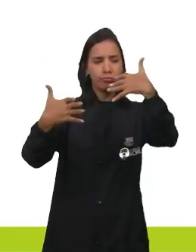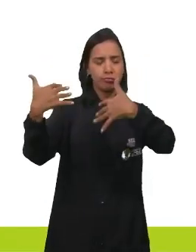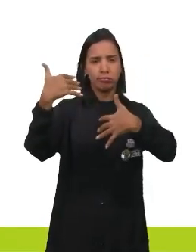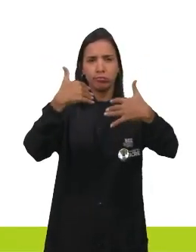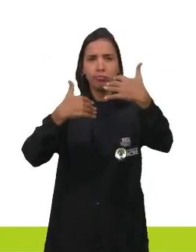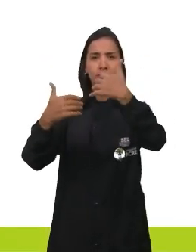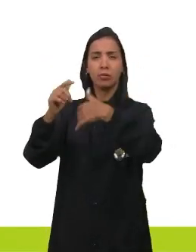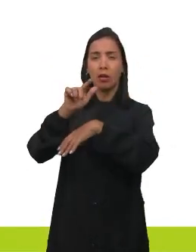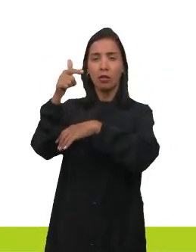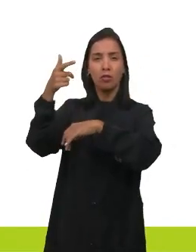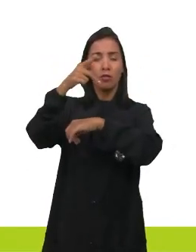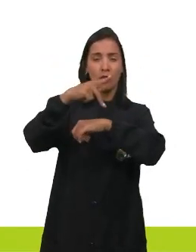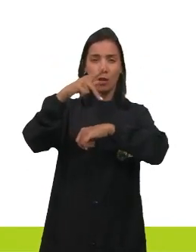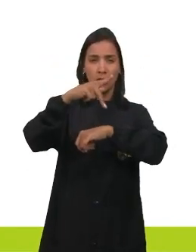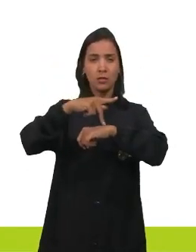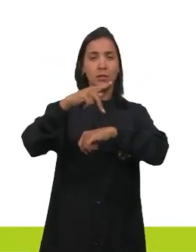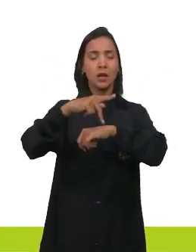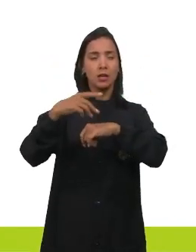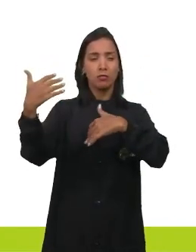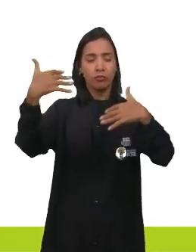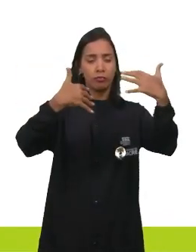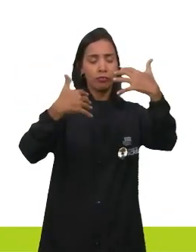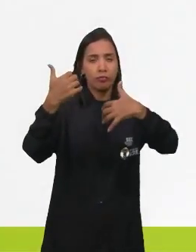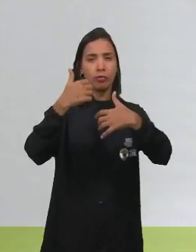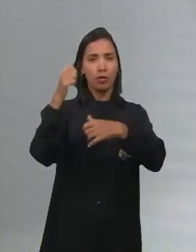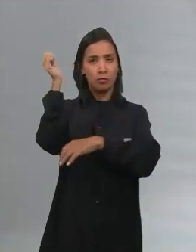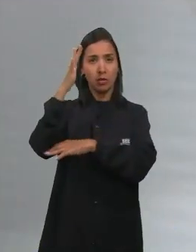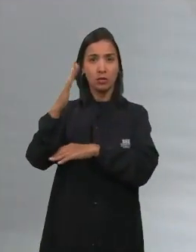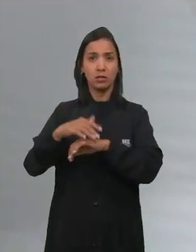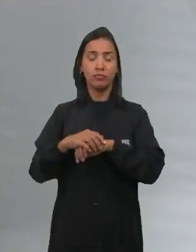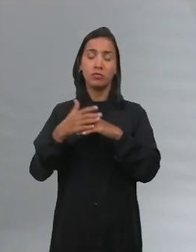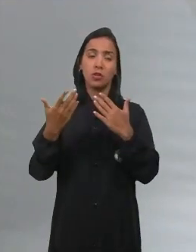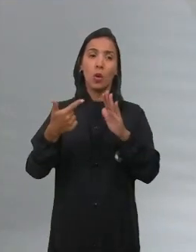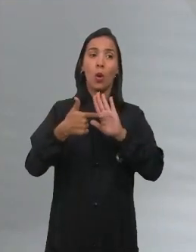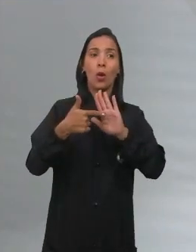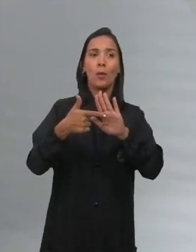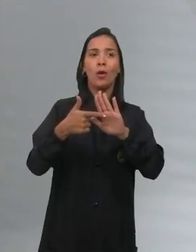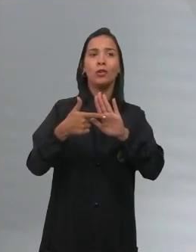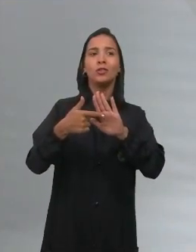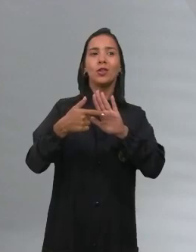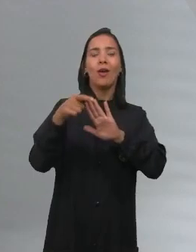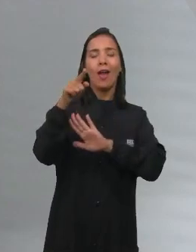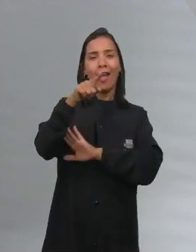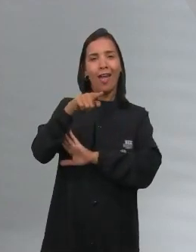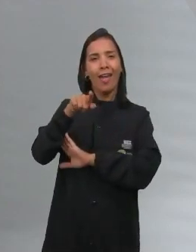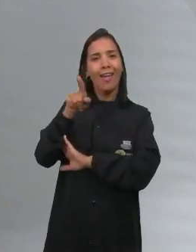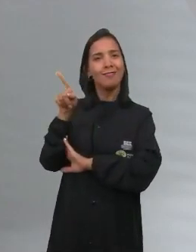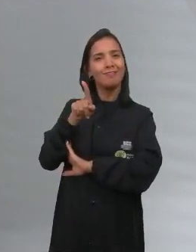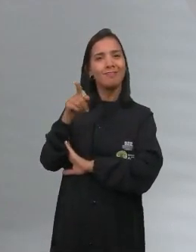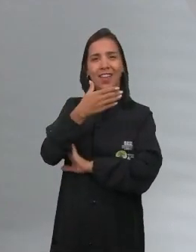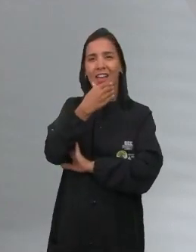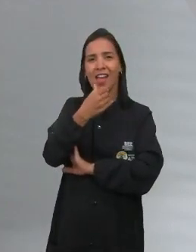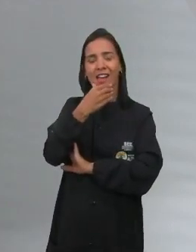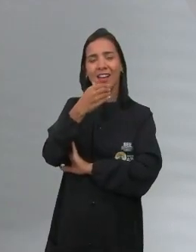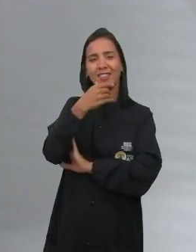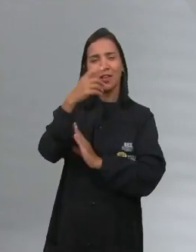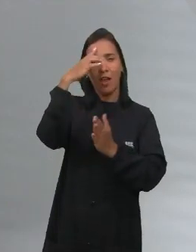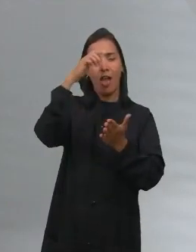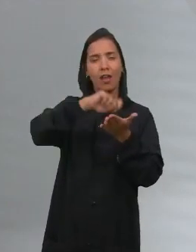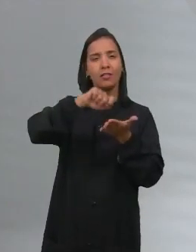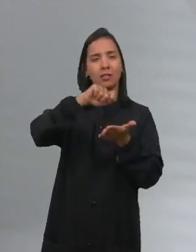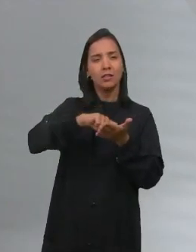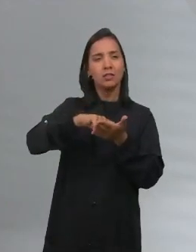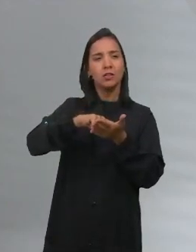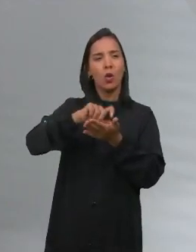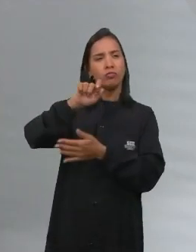observamos, eu trago para vocês um escritor que aparece aí na tela para vocês, que é o Castro Alves. Ele